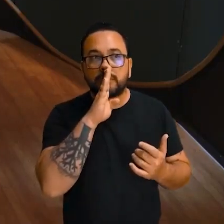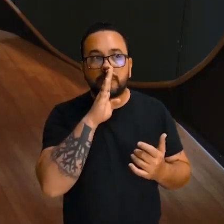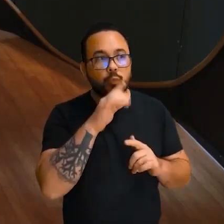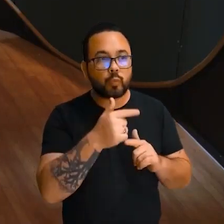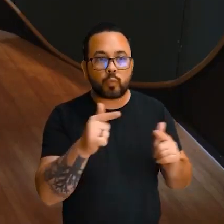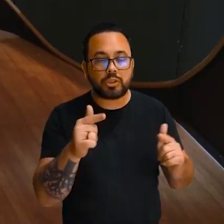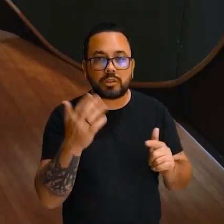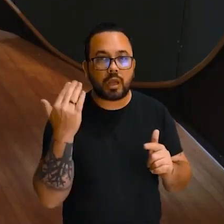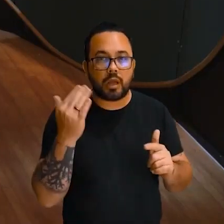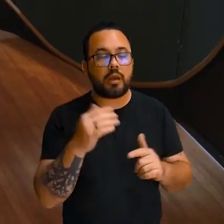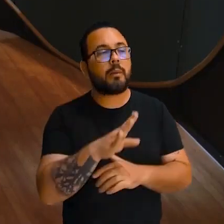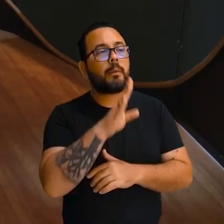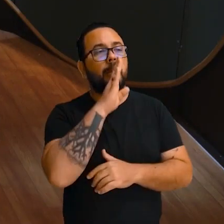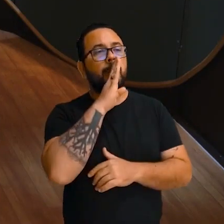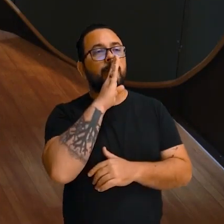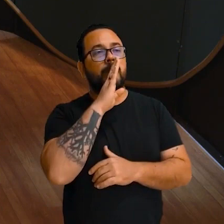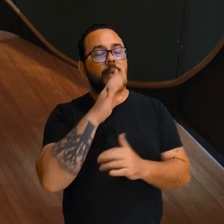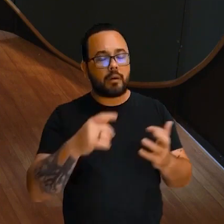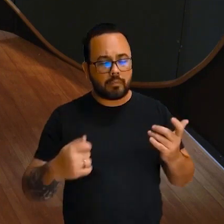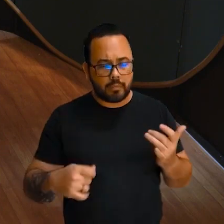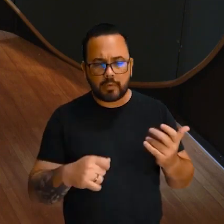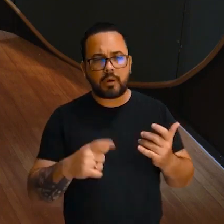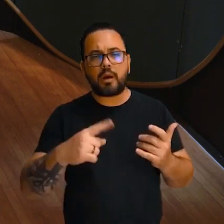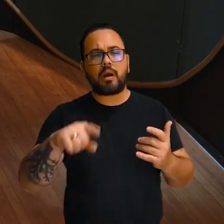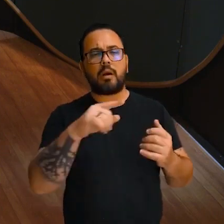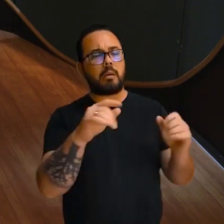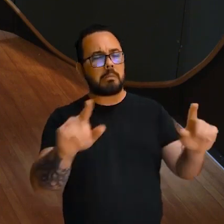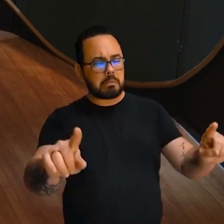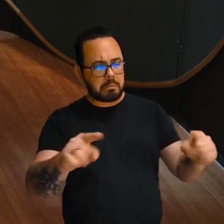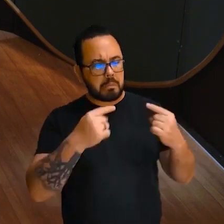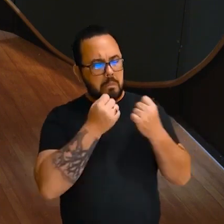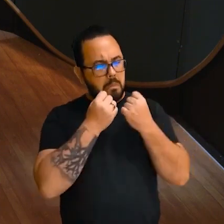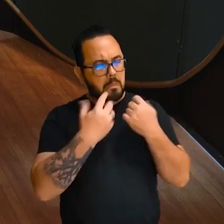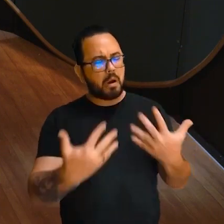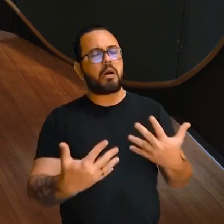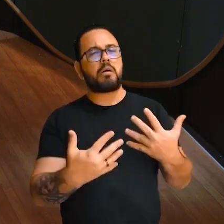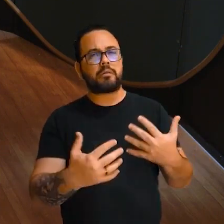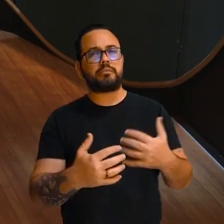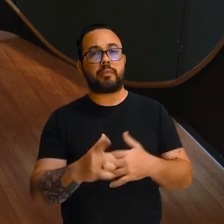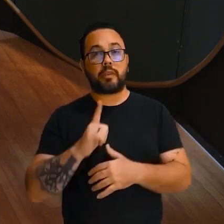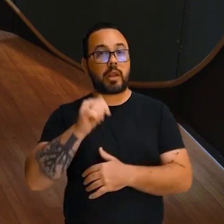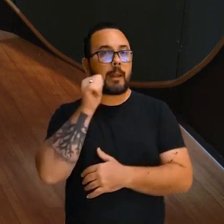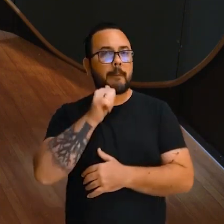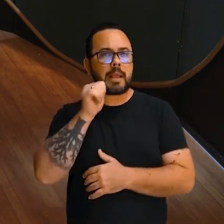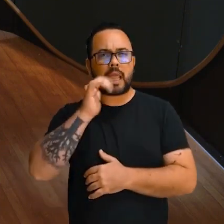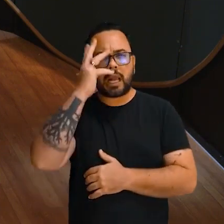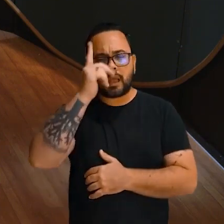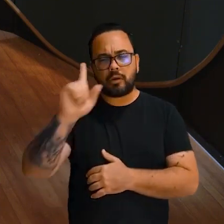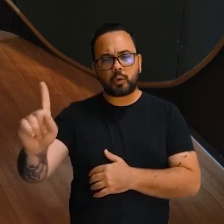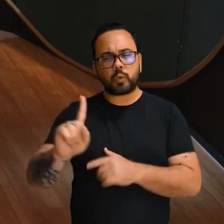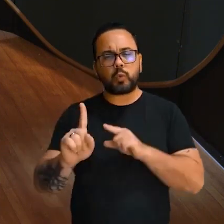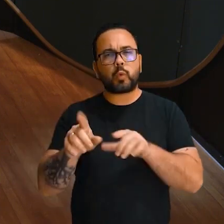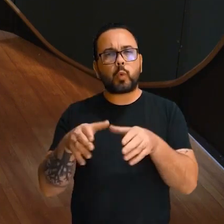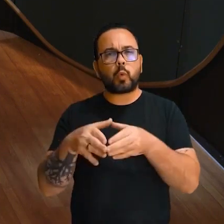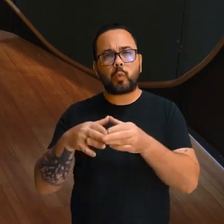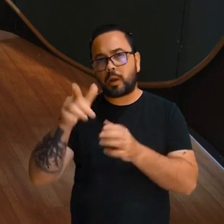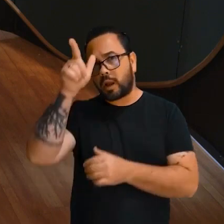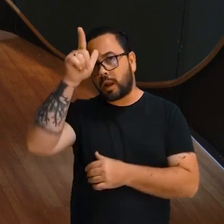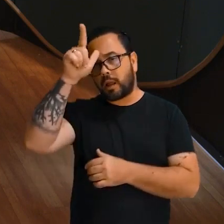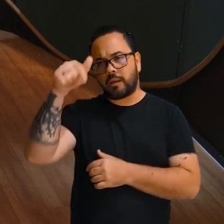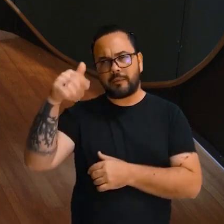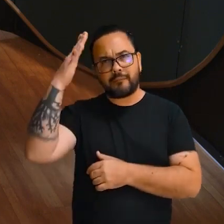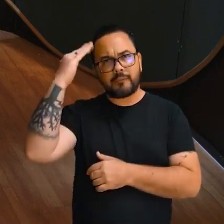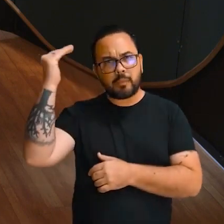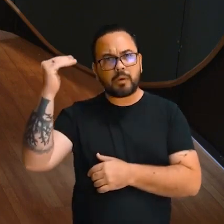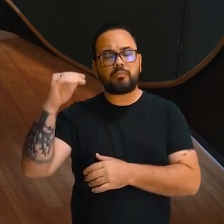Uhum. Nossa, aí veio todo mundo elogiar. E veio uma menina linda, de uma banda lá, alemã, famosa, falando que eles eram